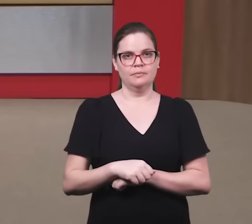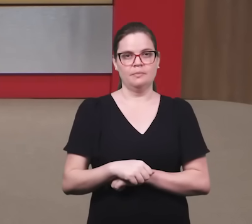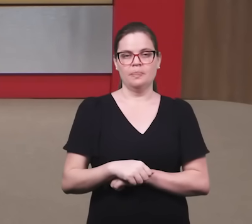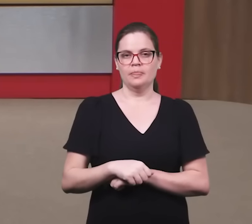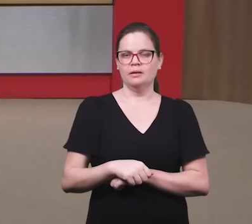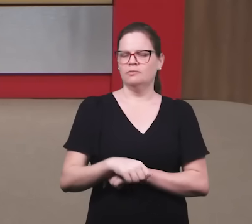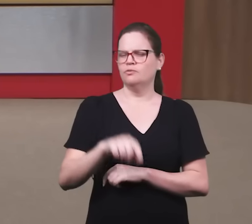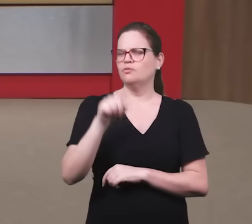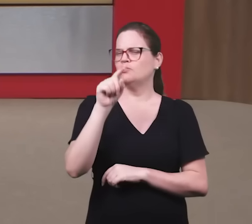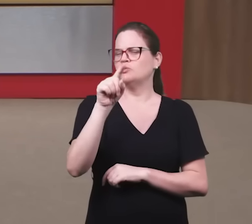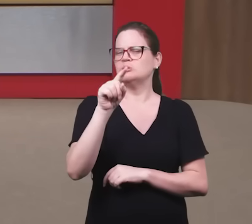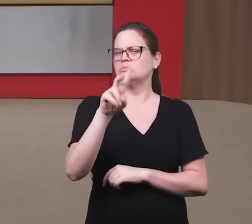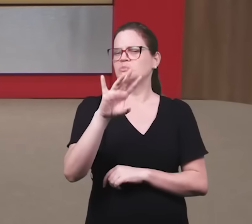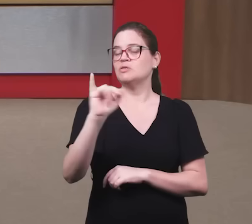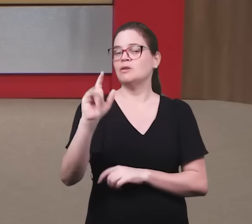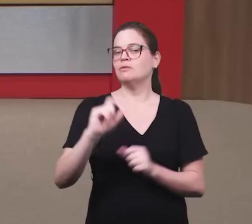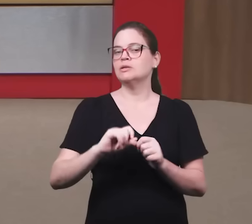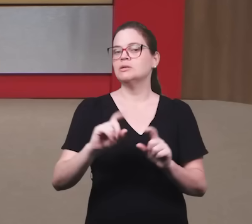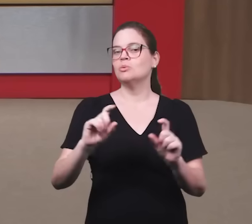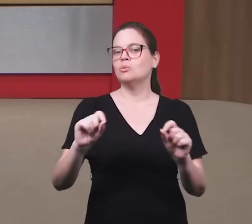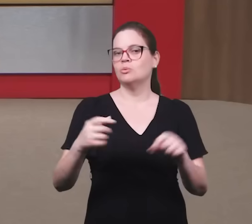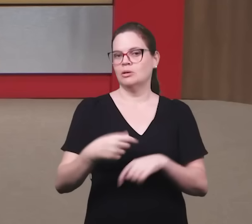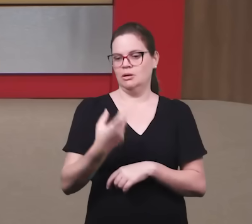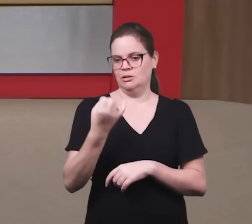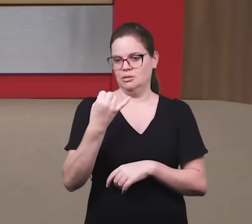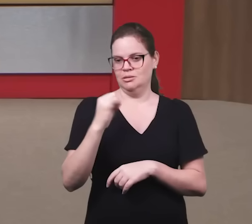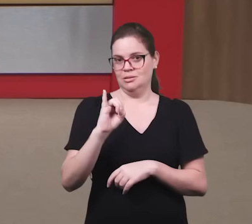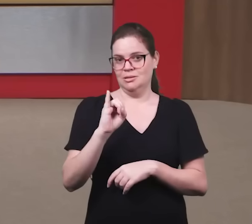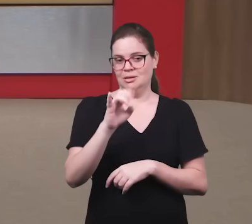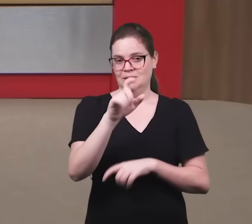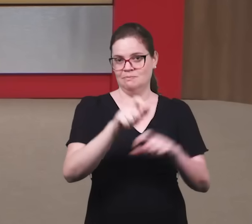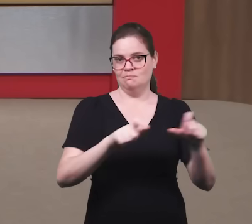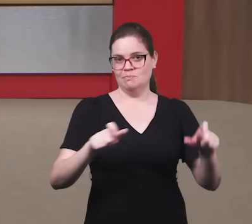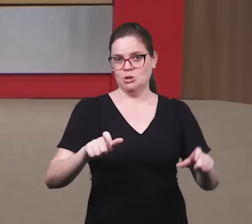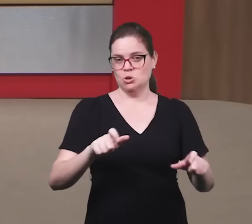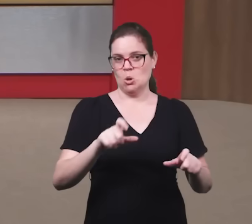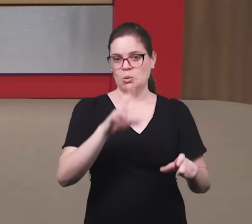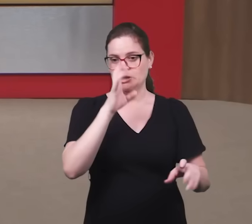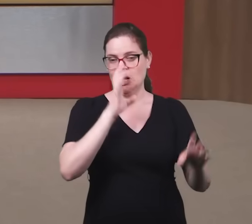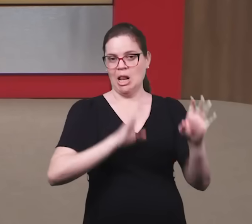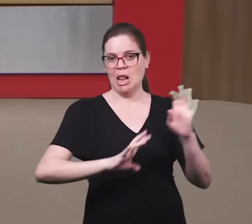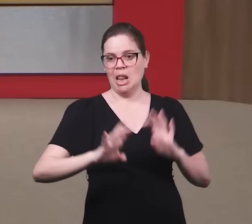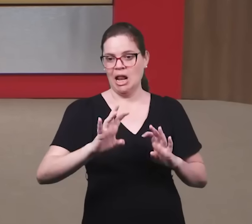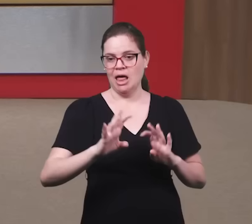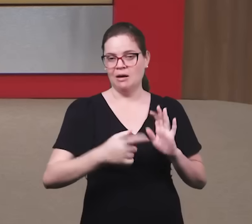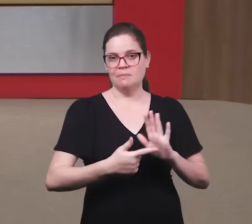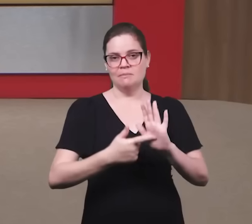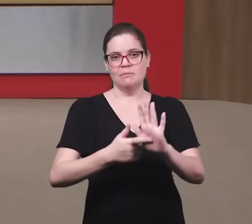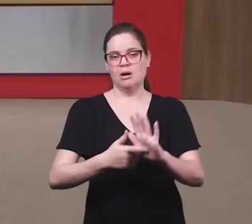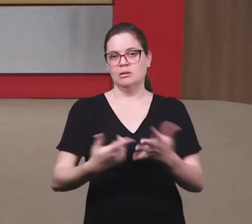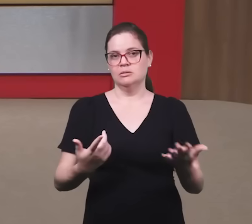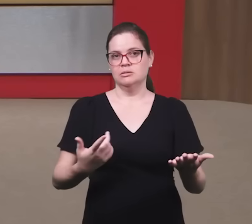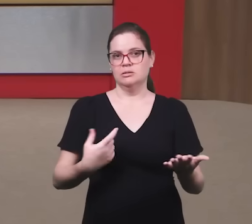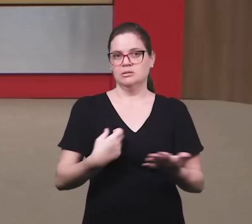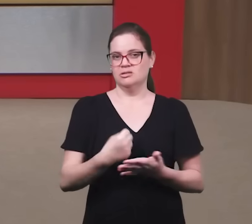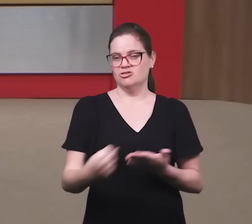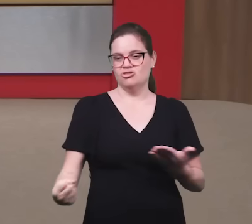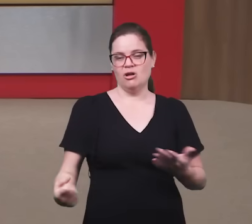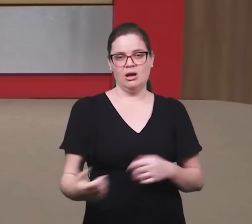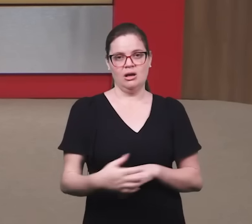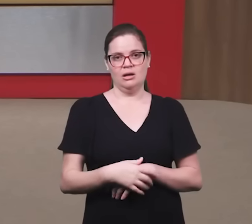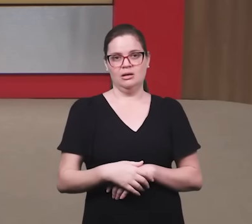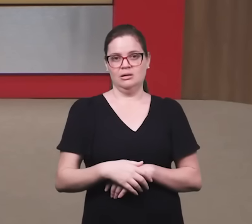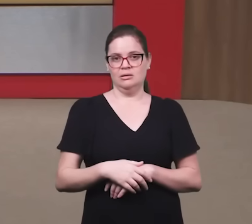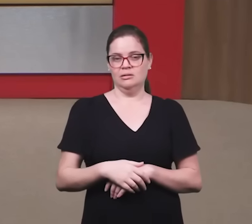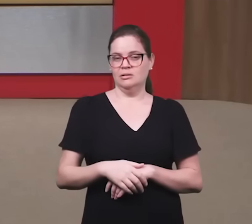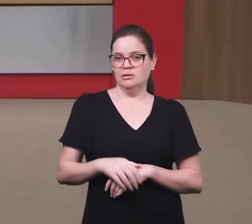você deve fazer quando enfrenta ou se está enfrentando as situações